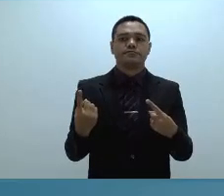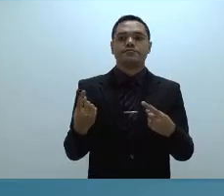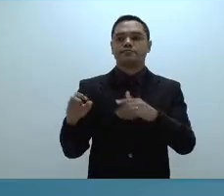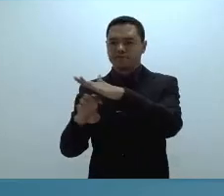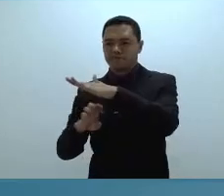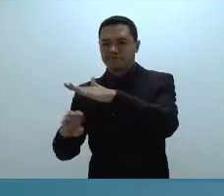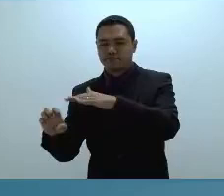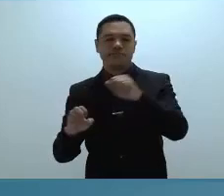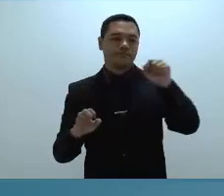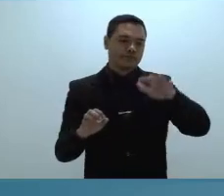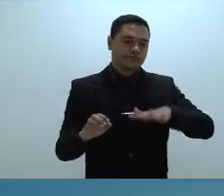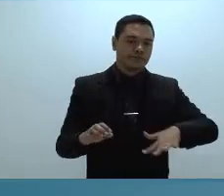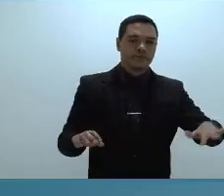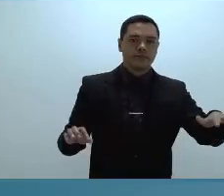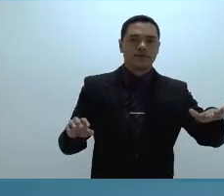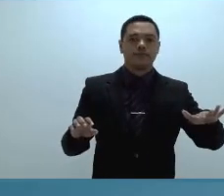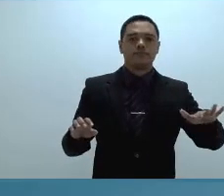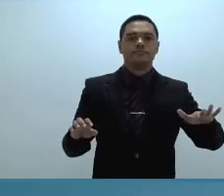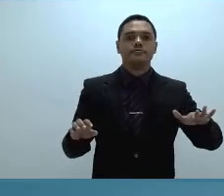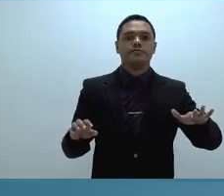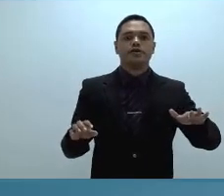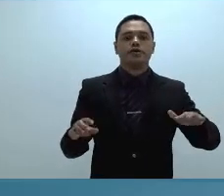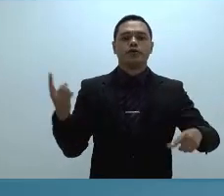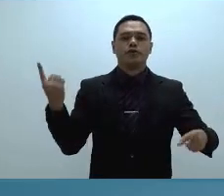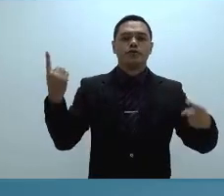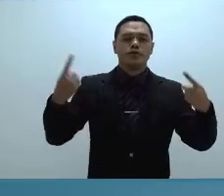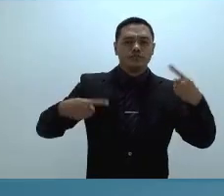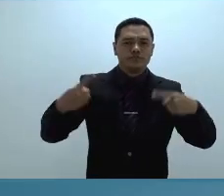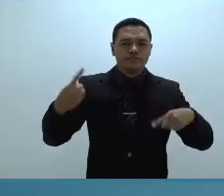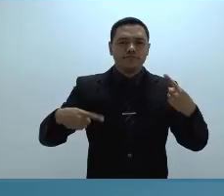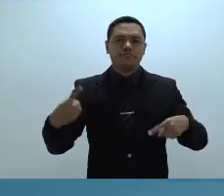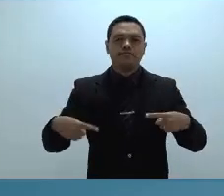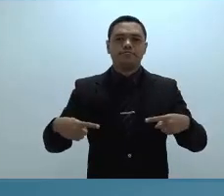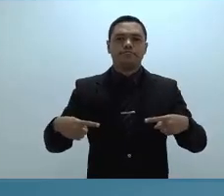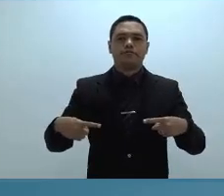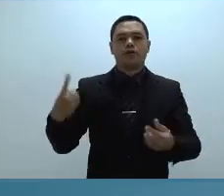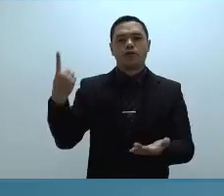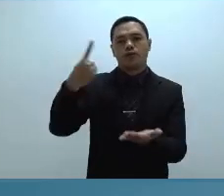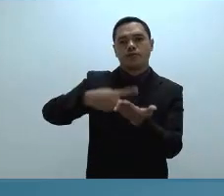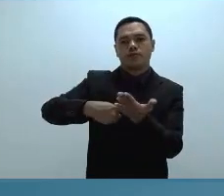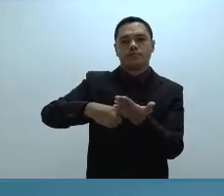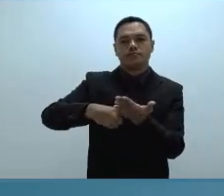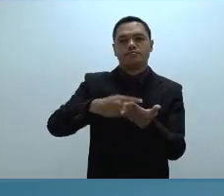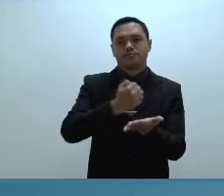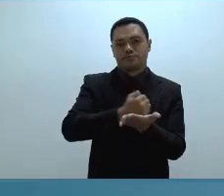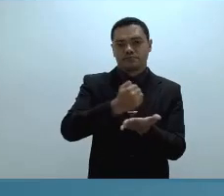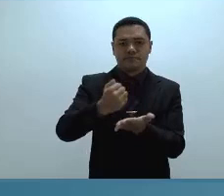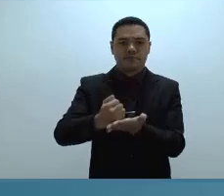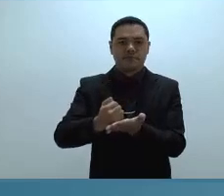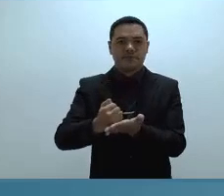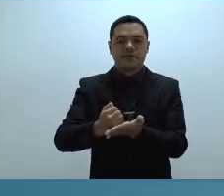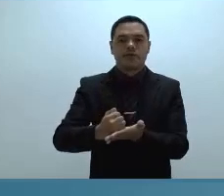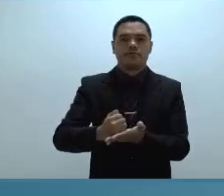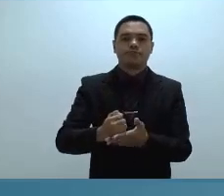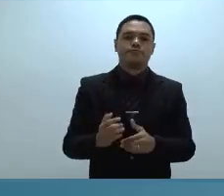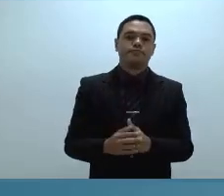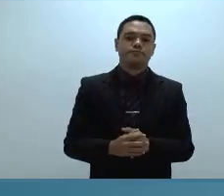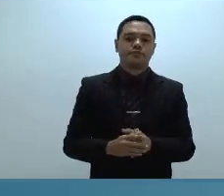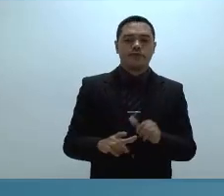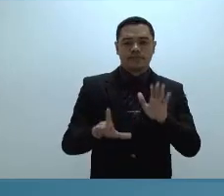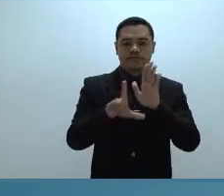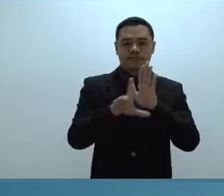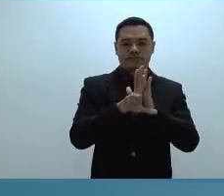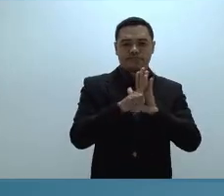de serviço e a ausência de discussão sobre causas de contrato administrativo, poder concedente e normas regulamentares do